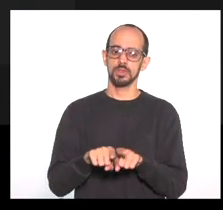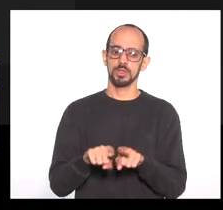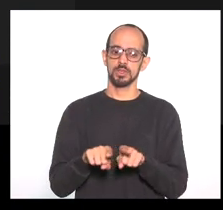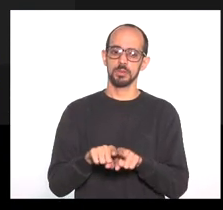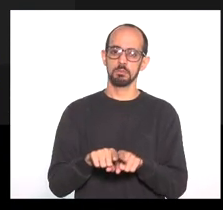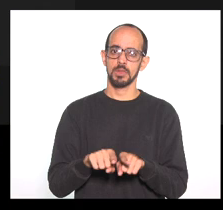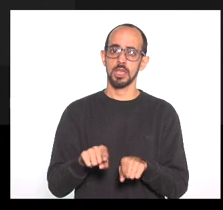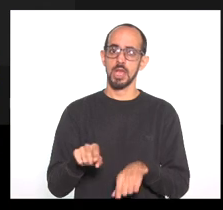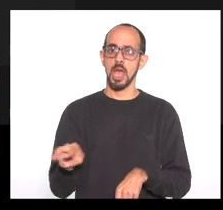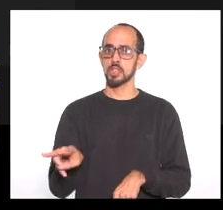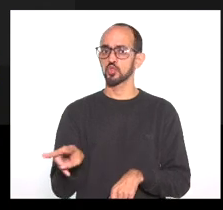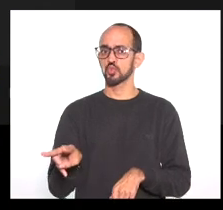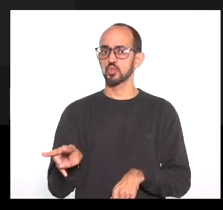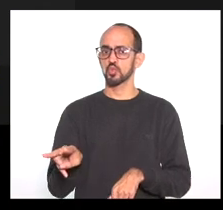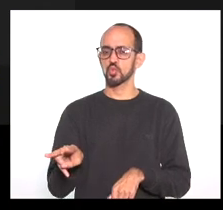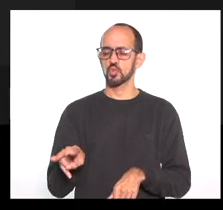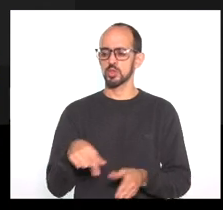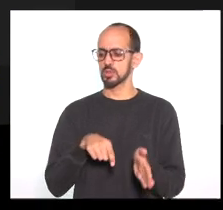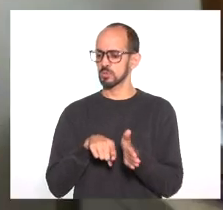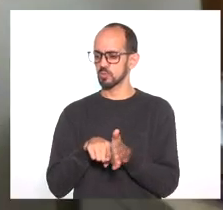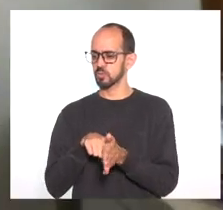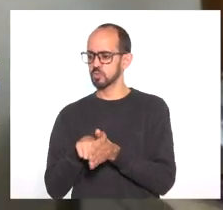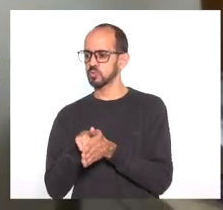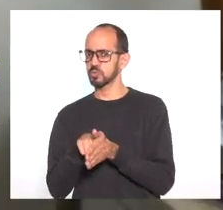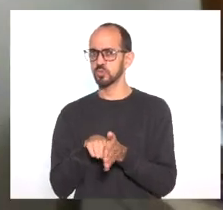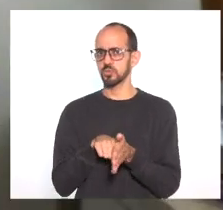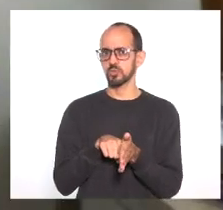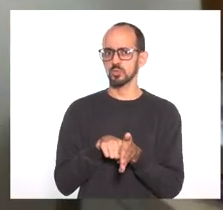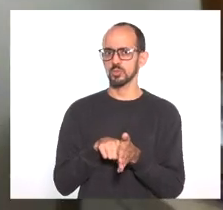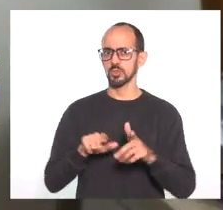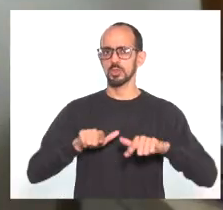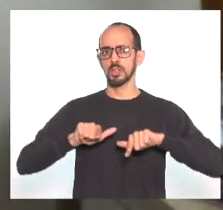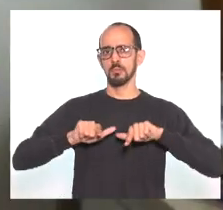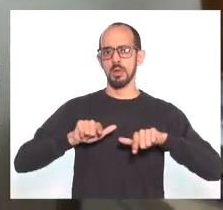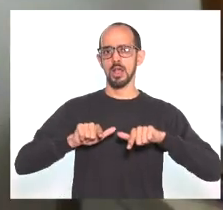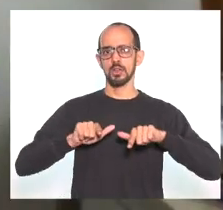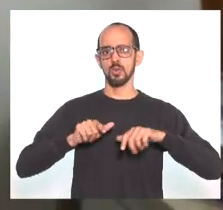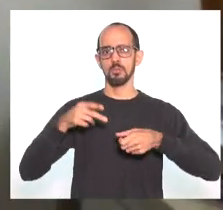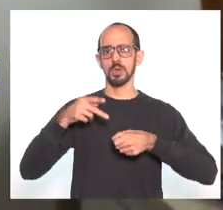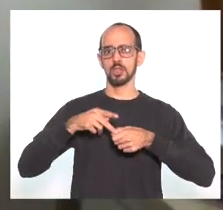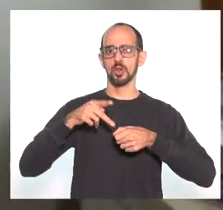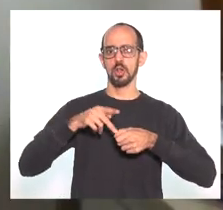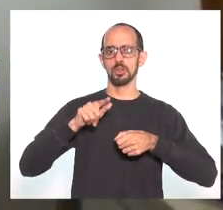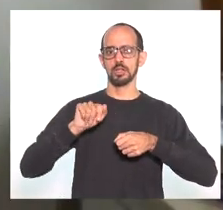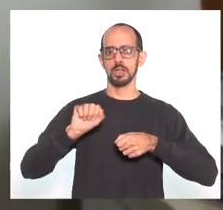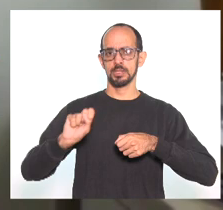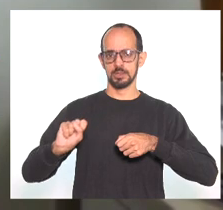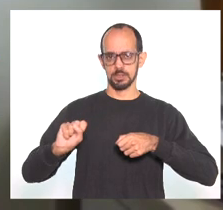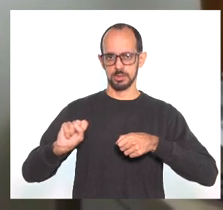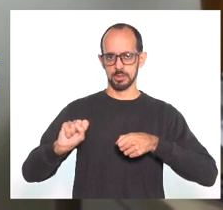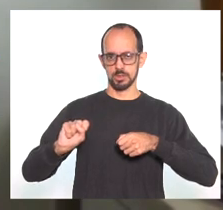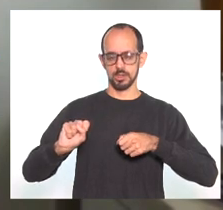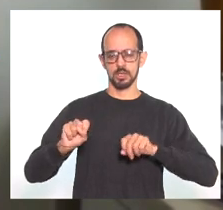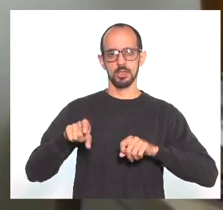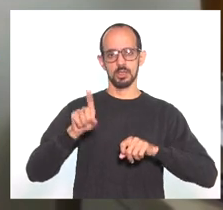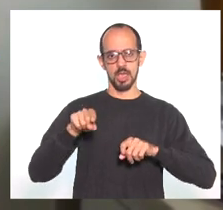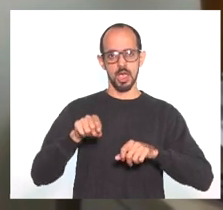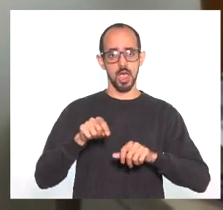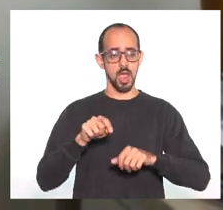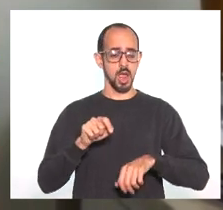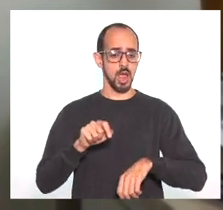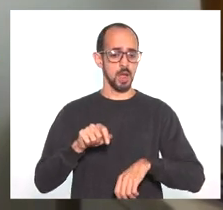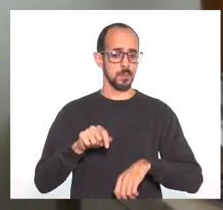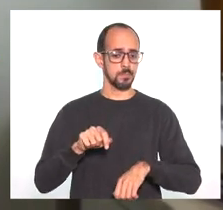as duas inspetorias que trabalham com petróleo e gás, que é a auditoria da...